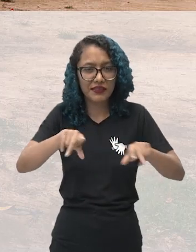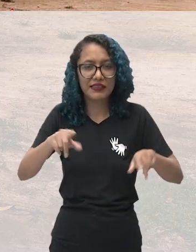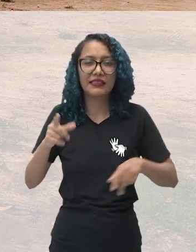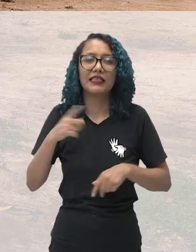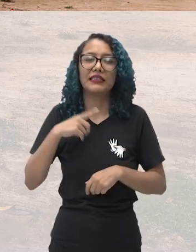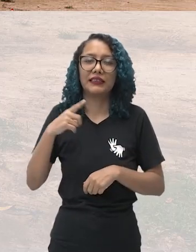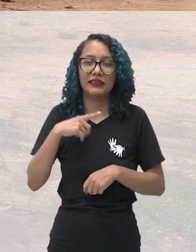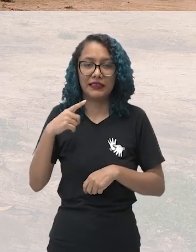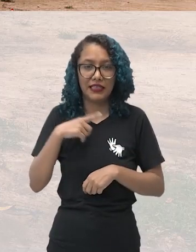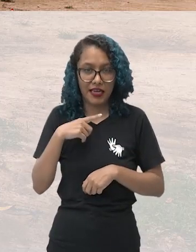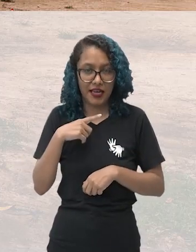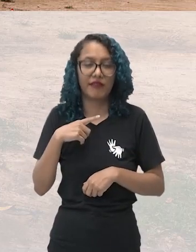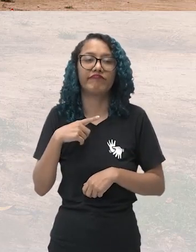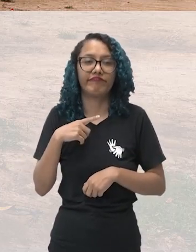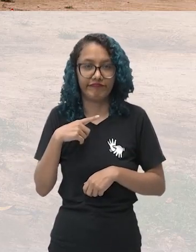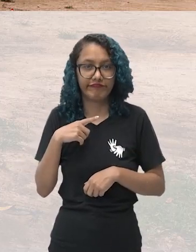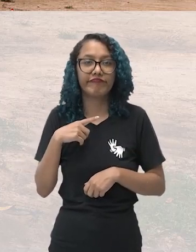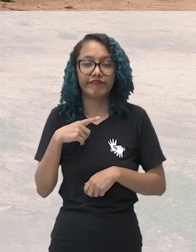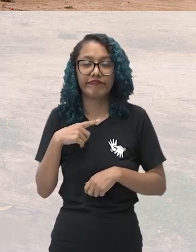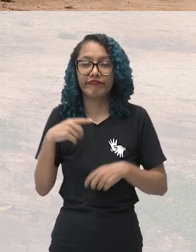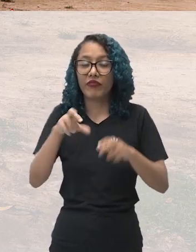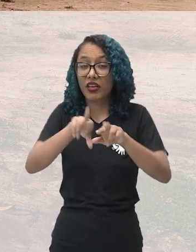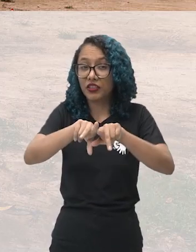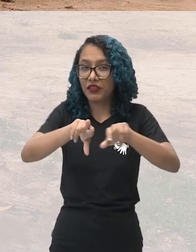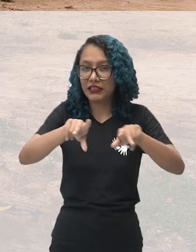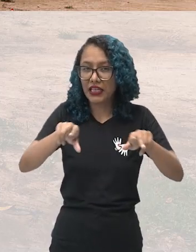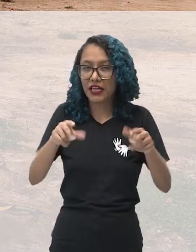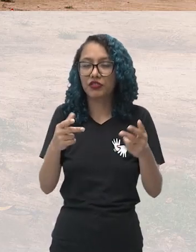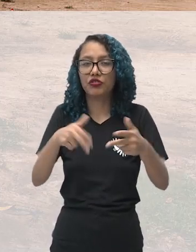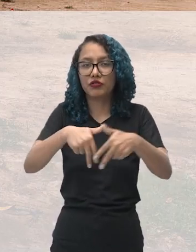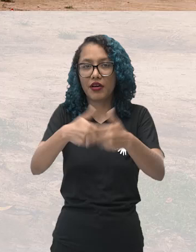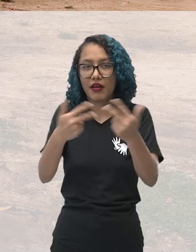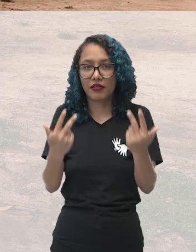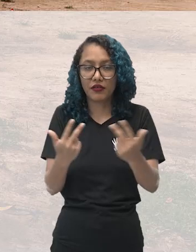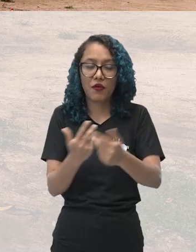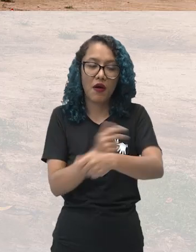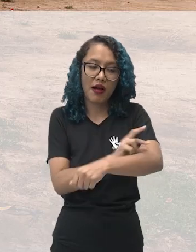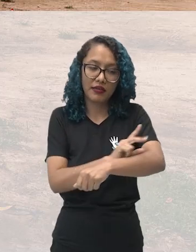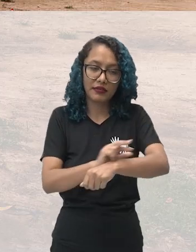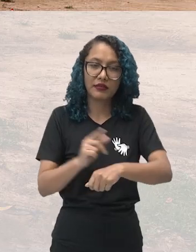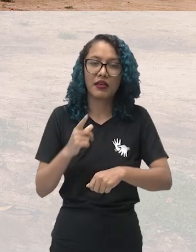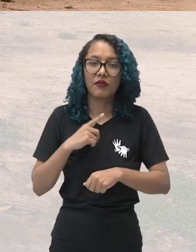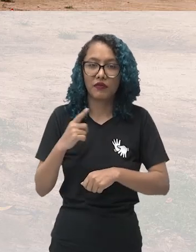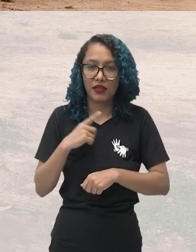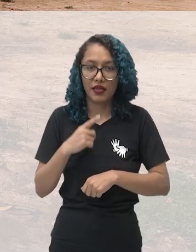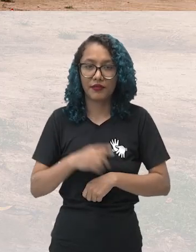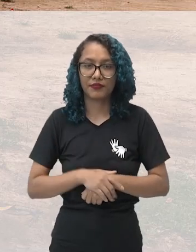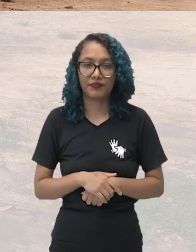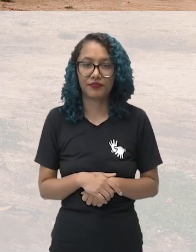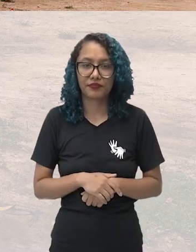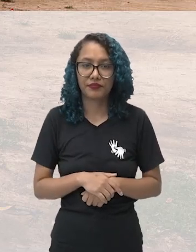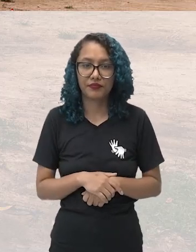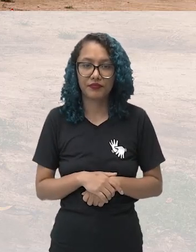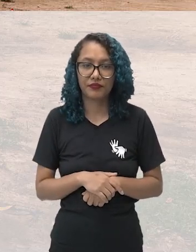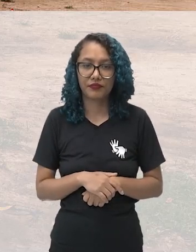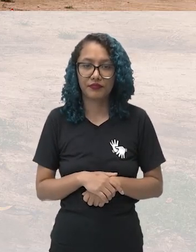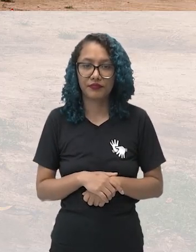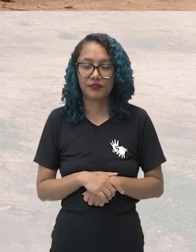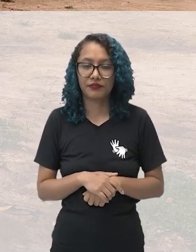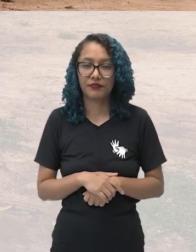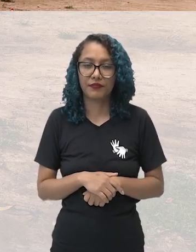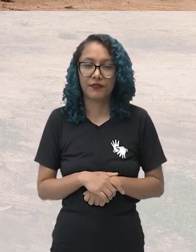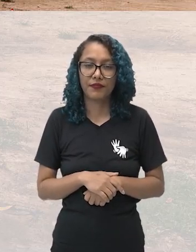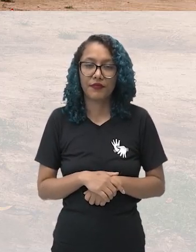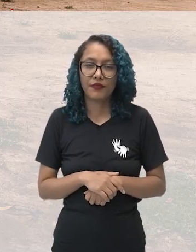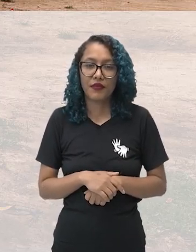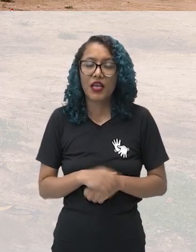diversidade étnico-racial. E essa diversidade, ela é entendida, ela é compreendida